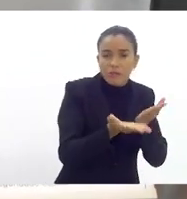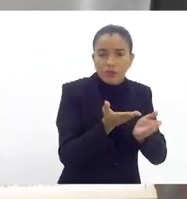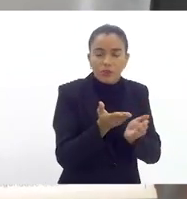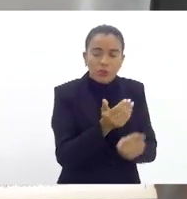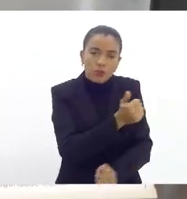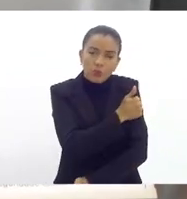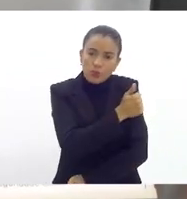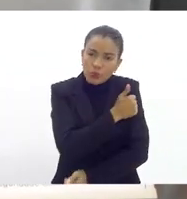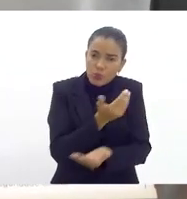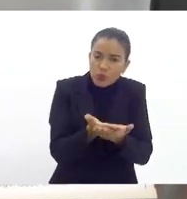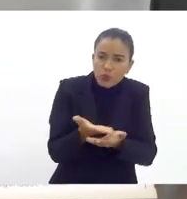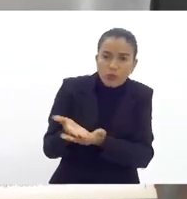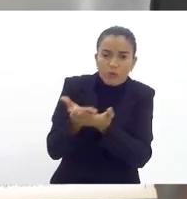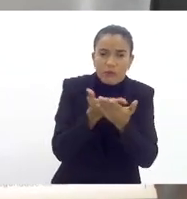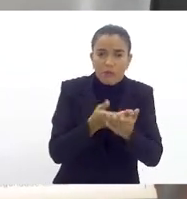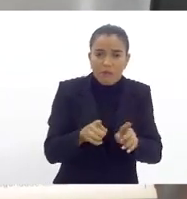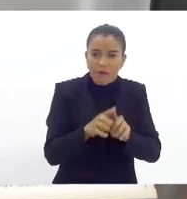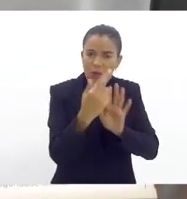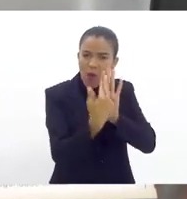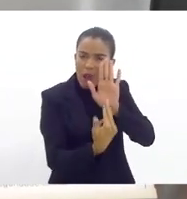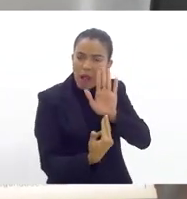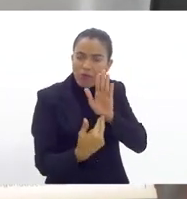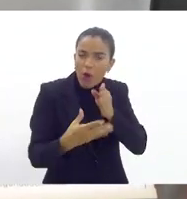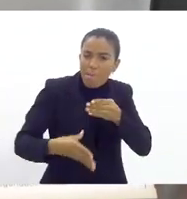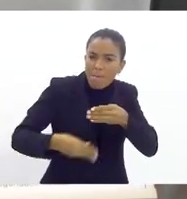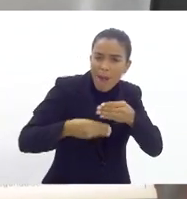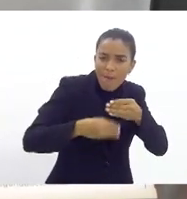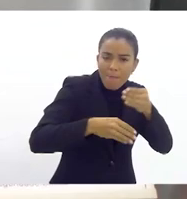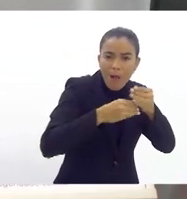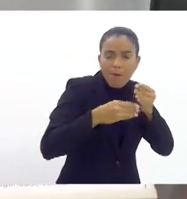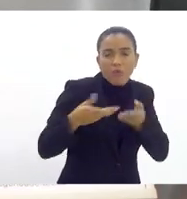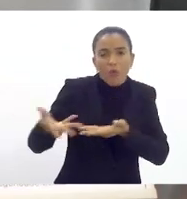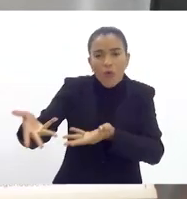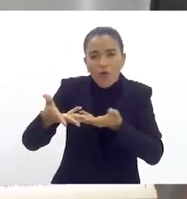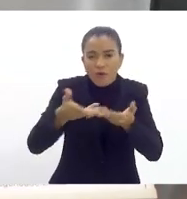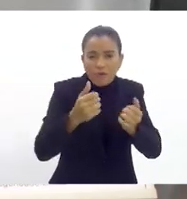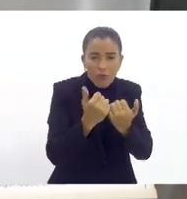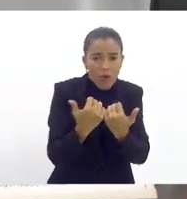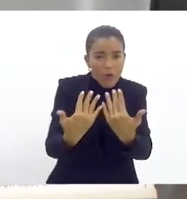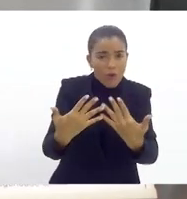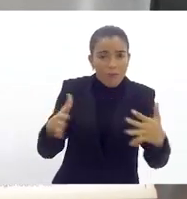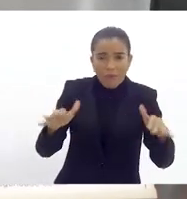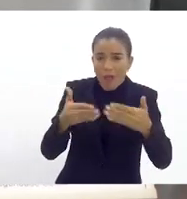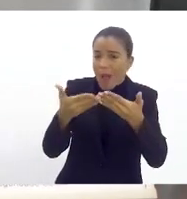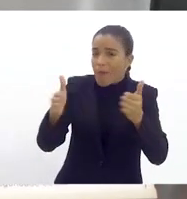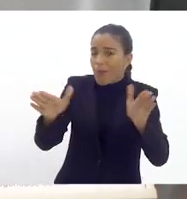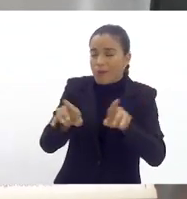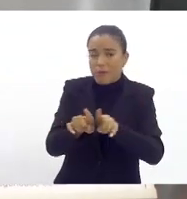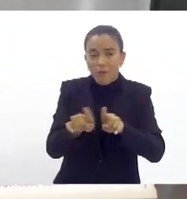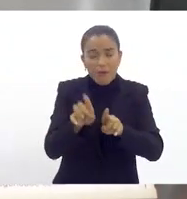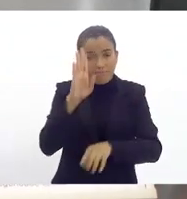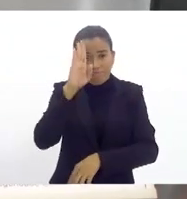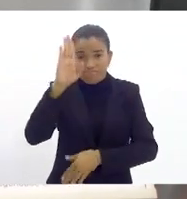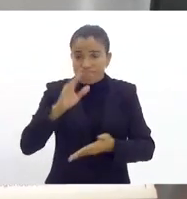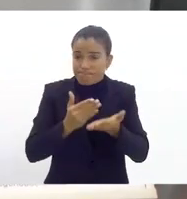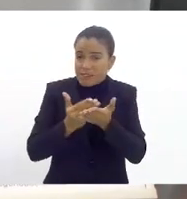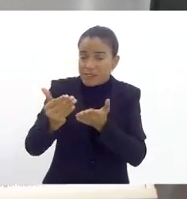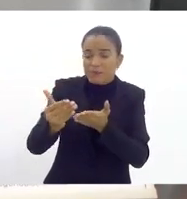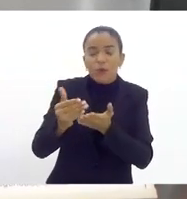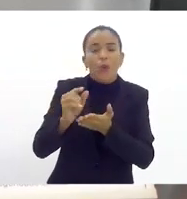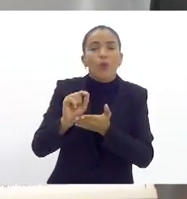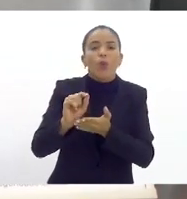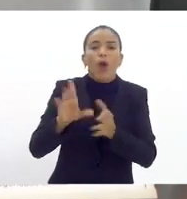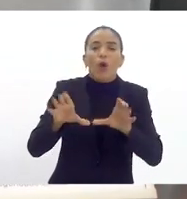e acho que tudo isso vai vir nos relatórios a partir do que a gente vai convocar essa audiência pública princípio com a comissão de educação